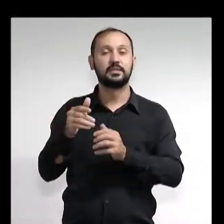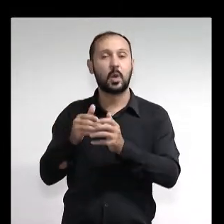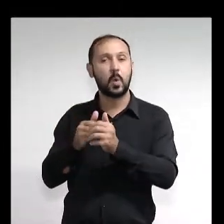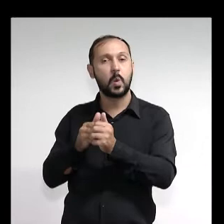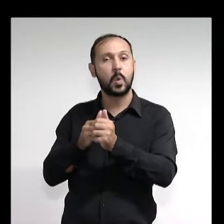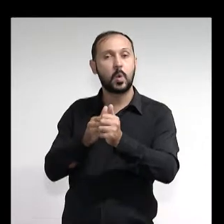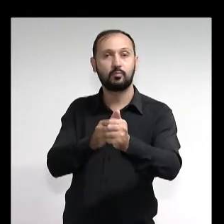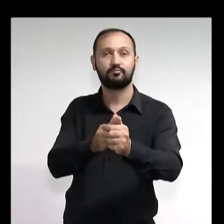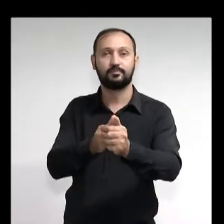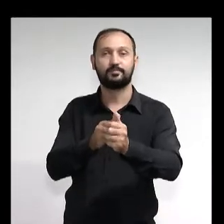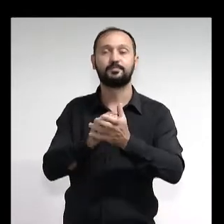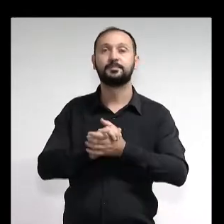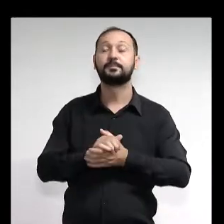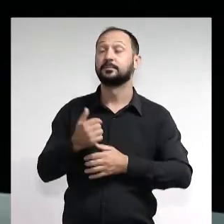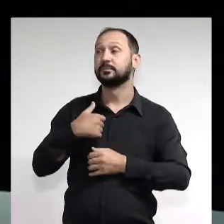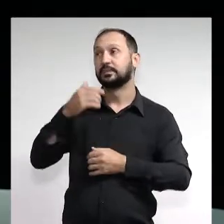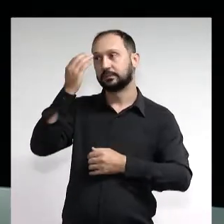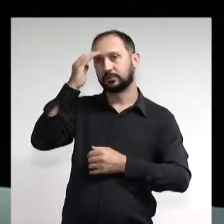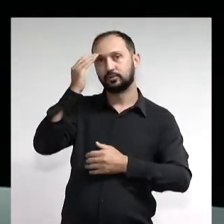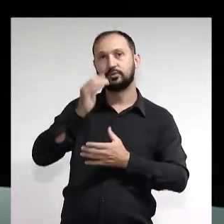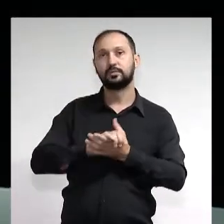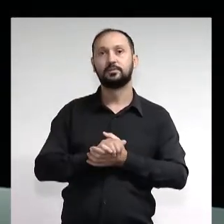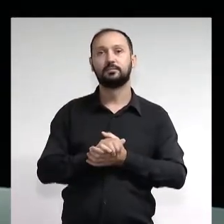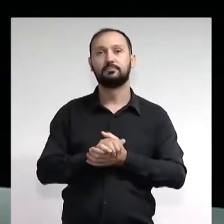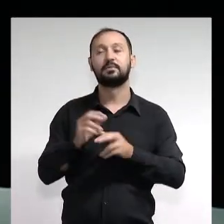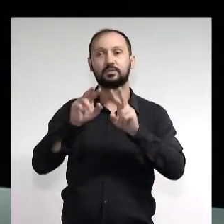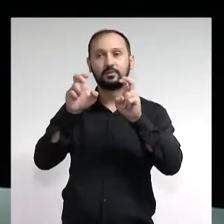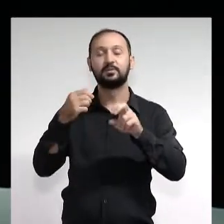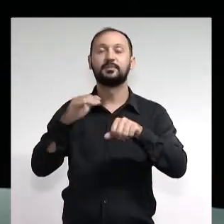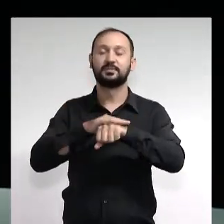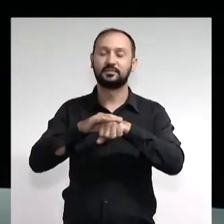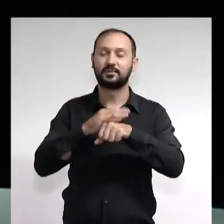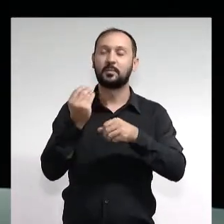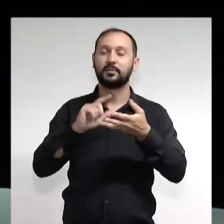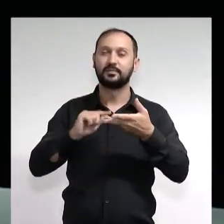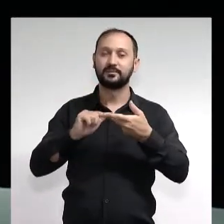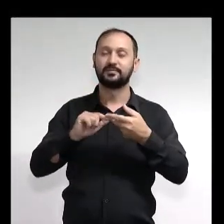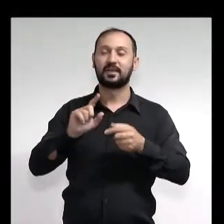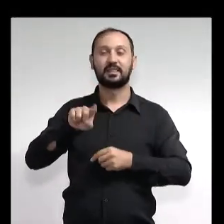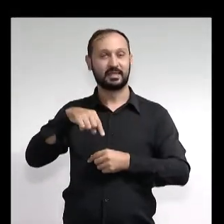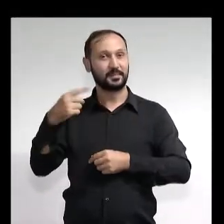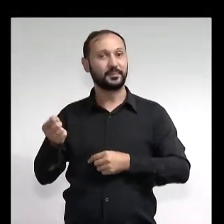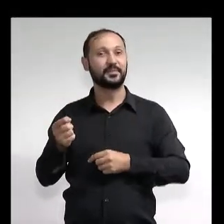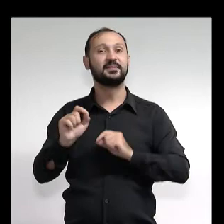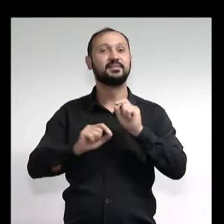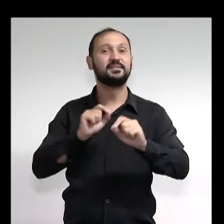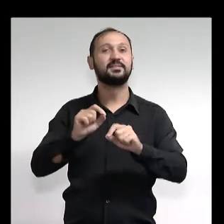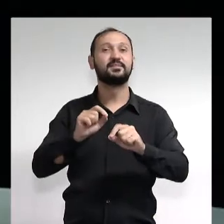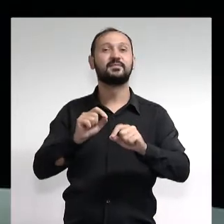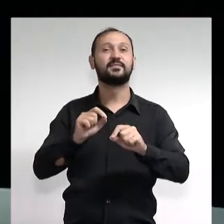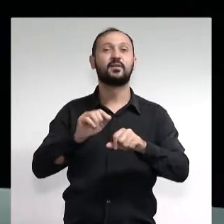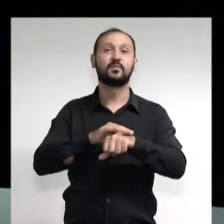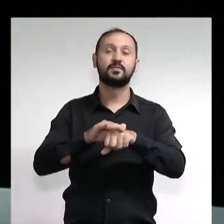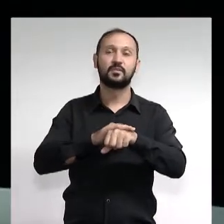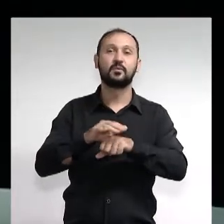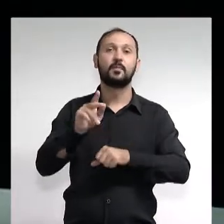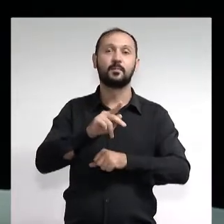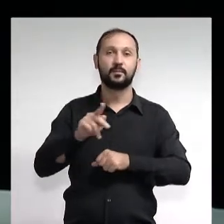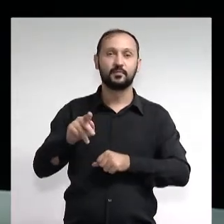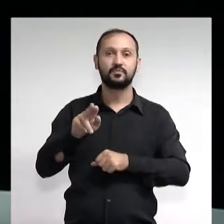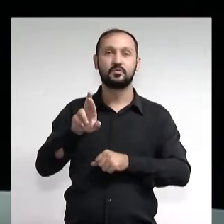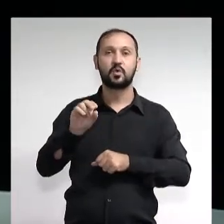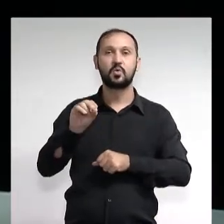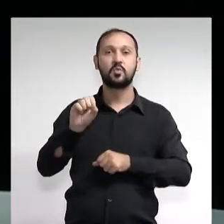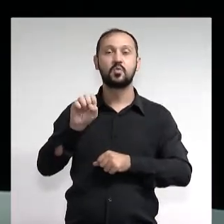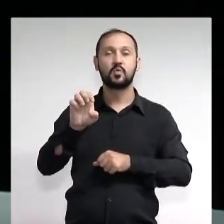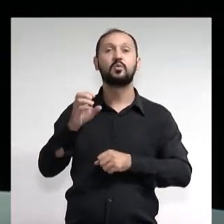esse bom encaminhamento. Entendi. Bom, tem bastante coisa para a gente conversar ainda. No próximo bloco, nós vamos saber como a